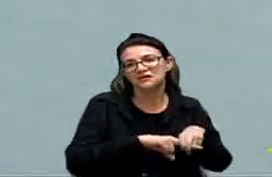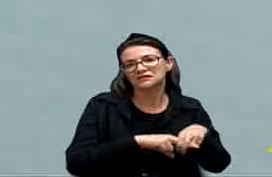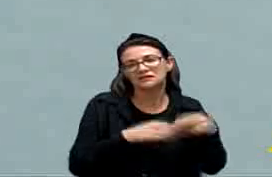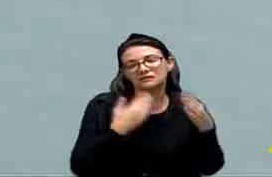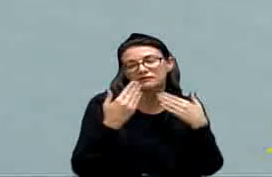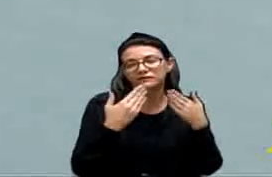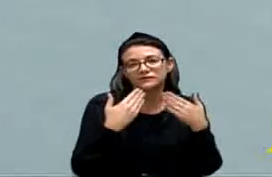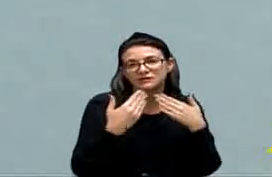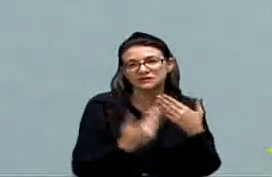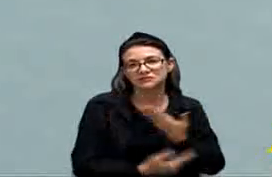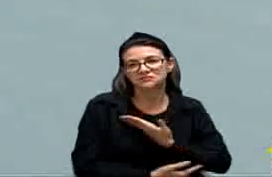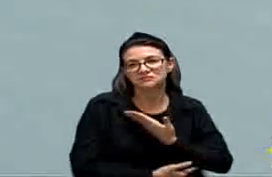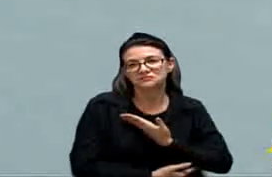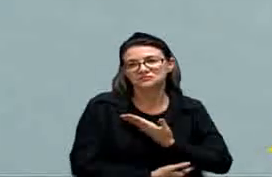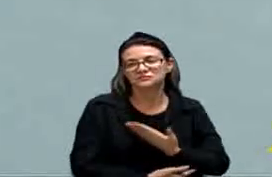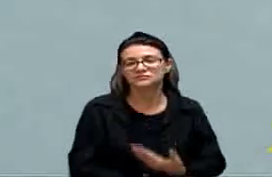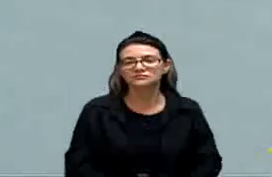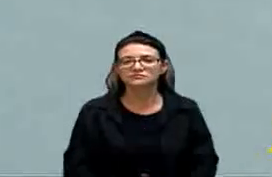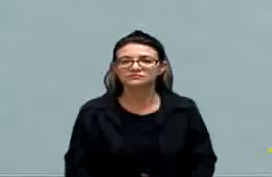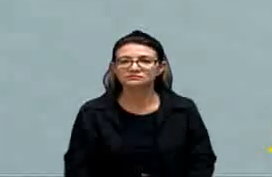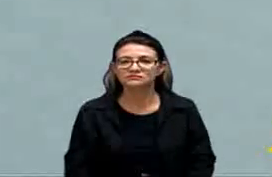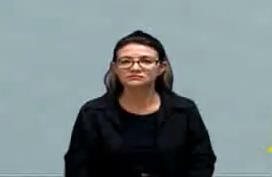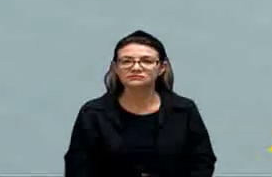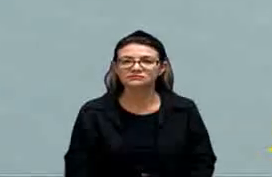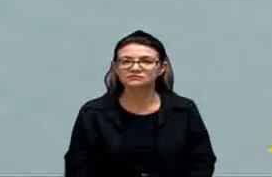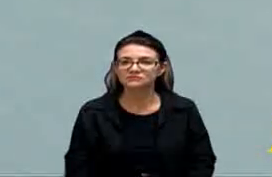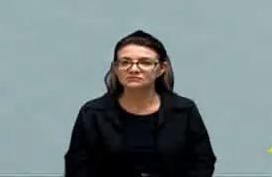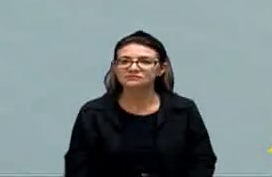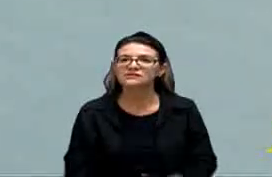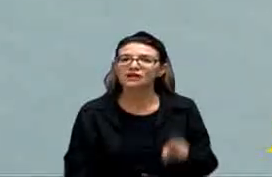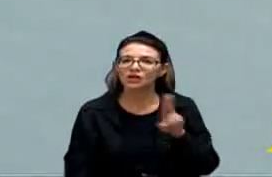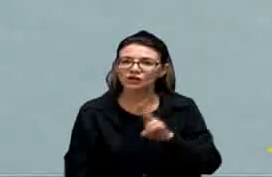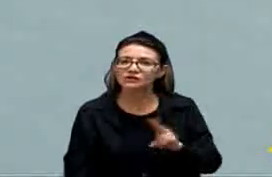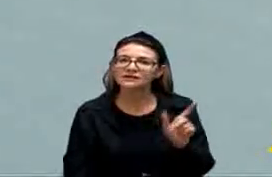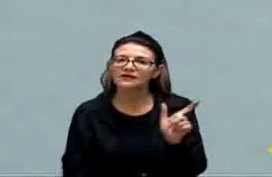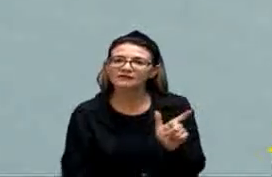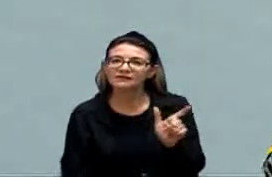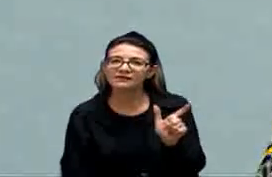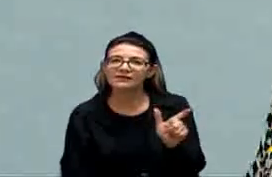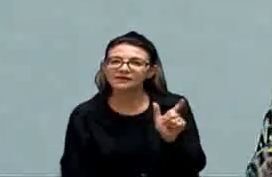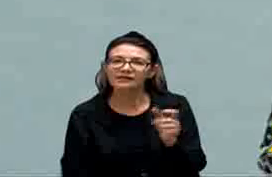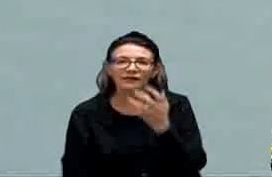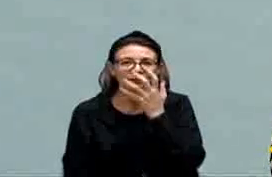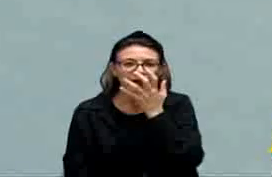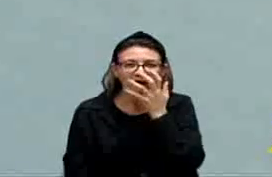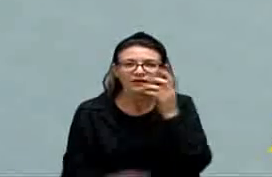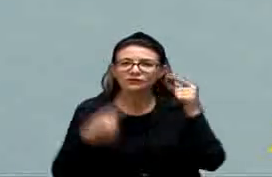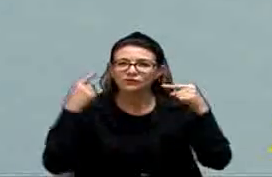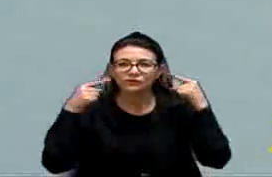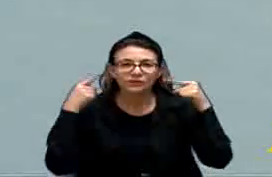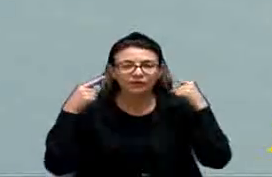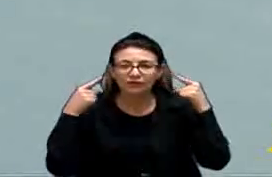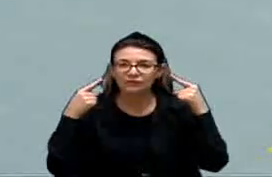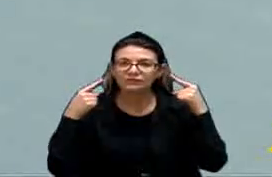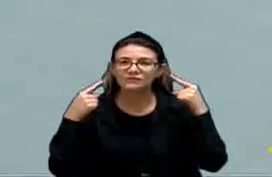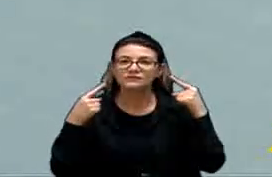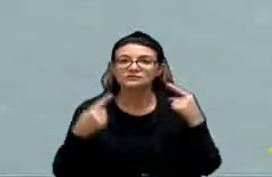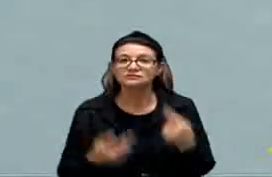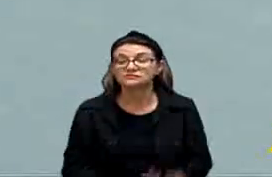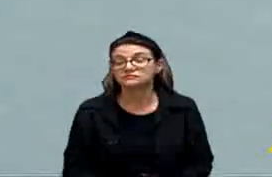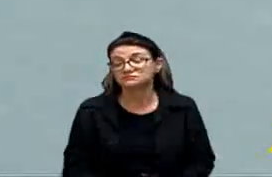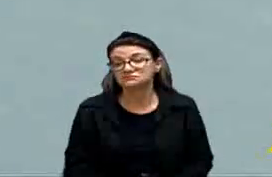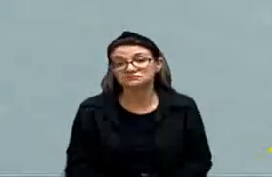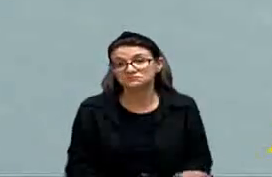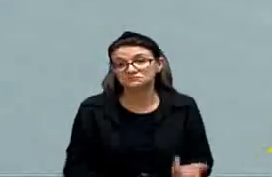com os colegas ele usava esse termo a gente era cachorro louco mesmo eh é uma questão de Cultura